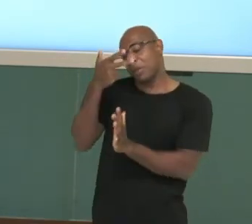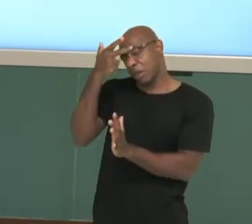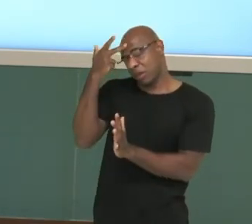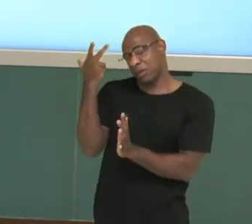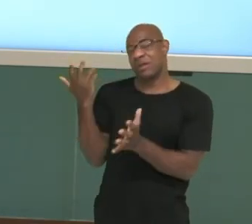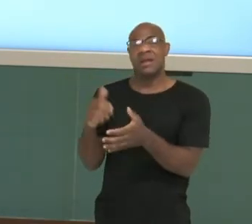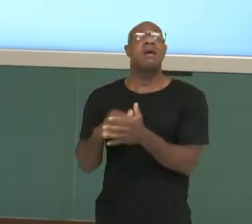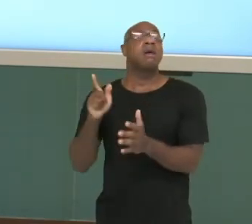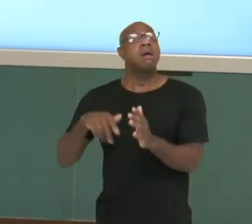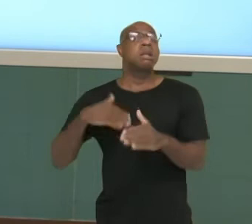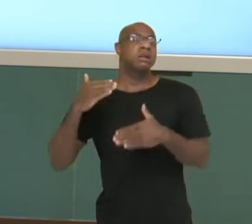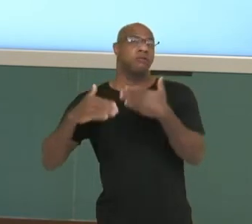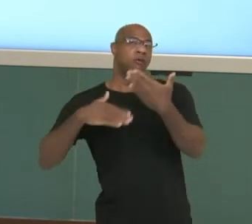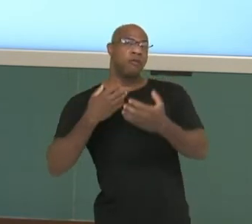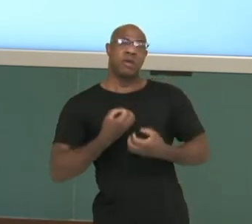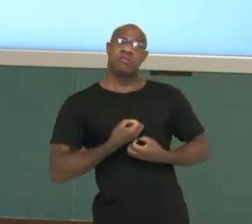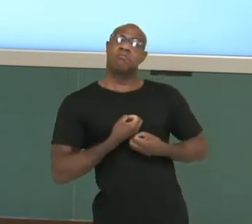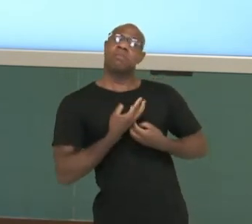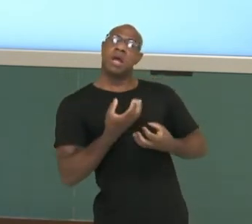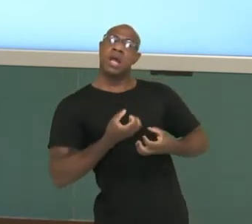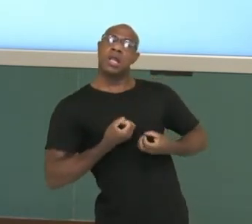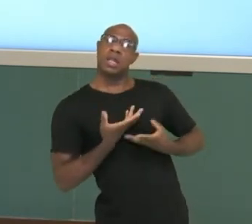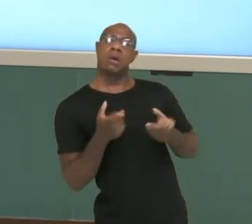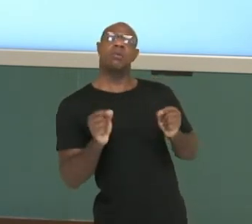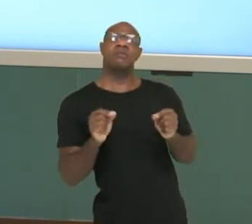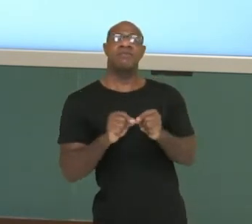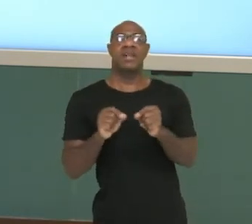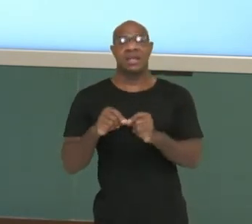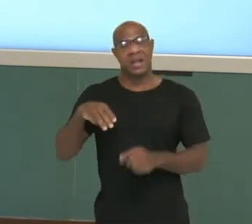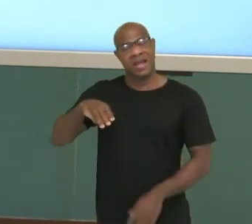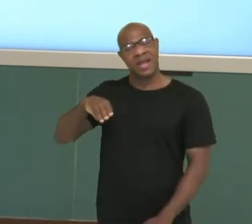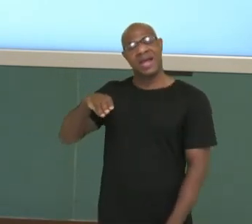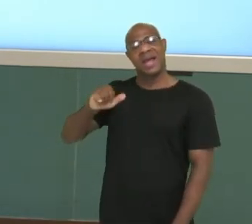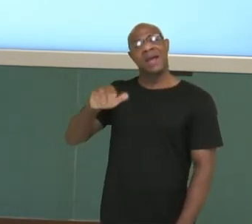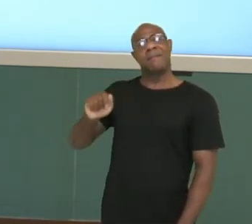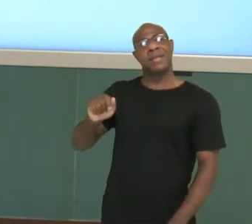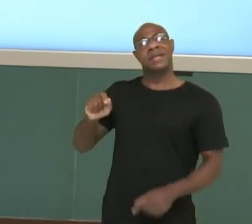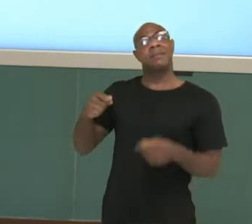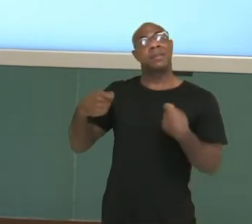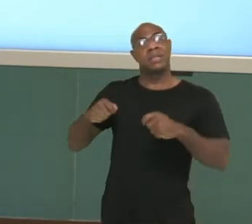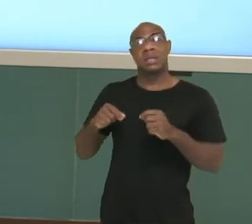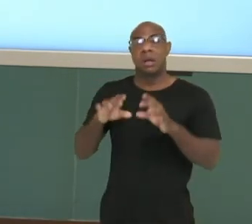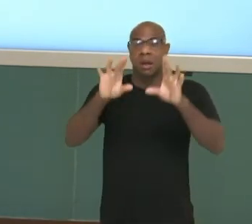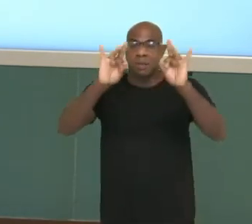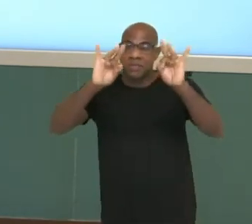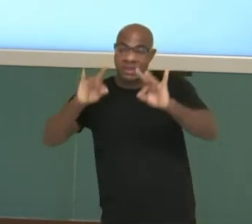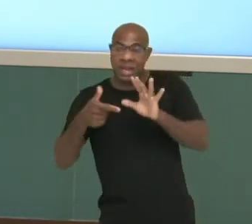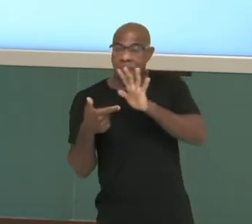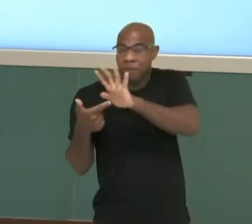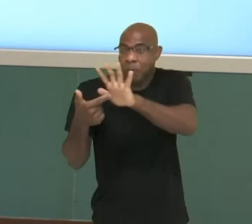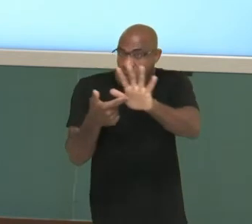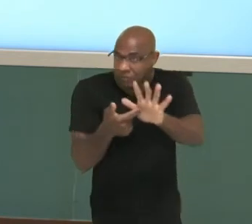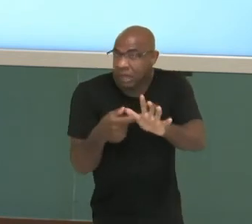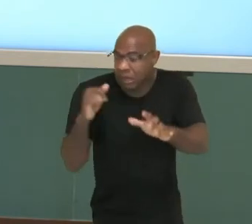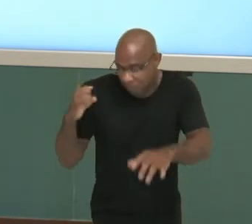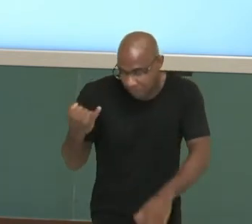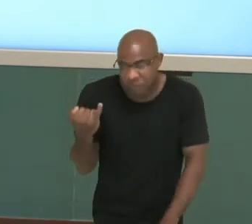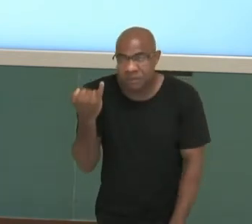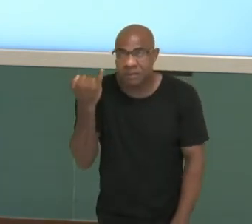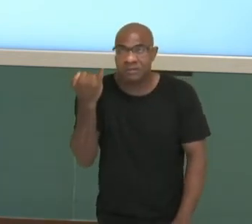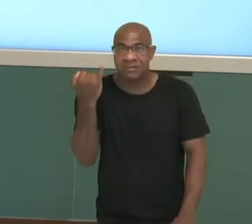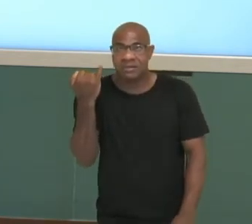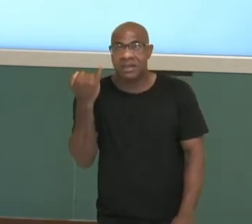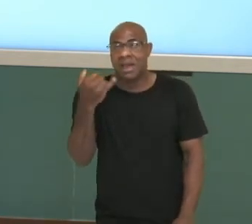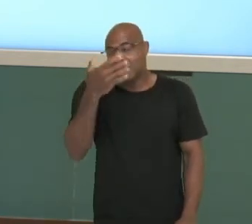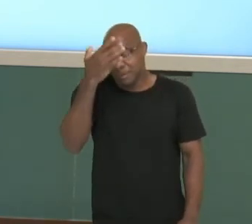ela desenvolve a expressão, porque quem está fazendo a mímica tem que se expressar nos mínimos detalhes. E, ao mesmo tempo, quem está recebendo a